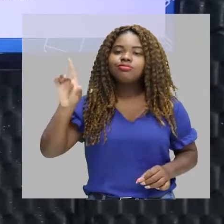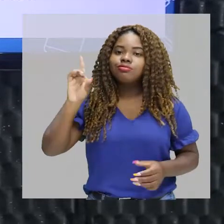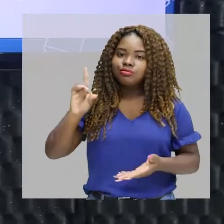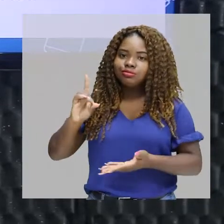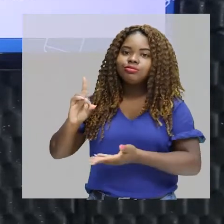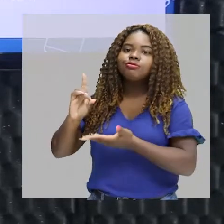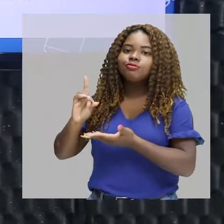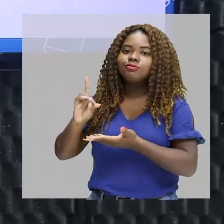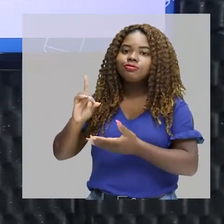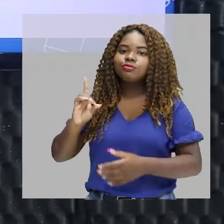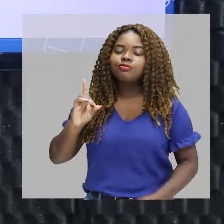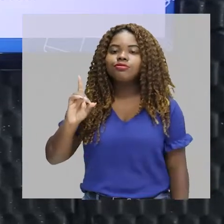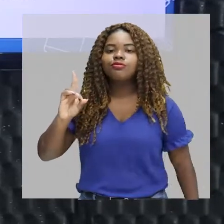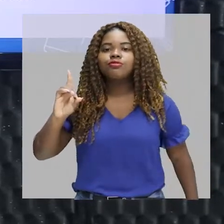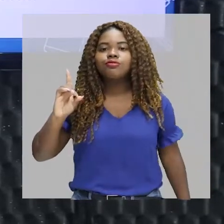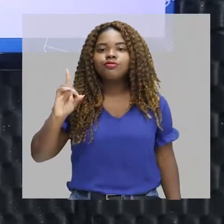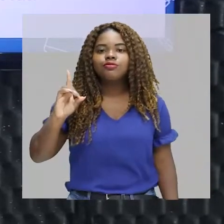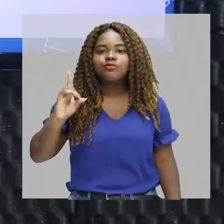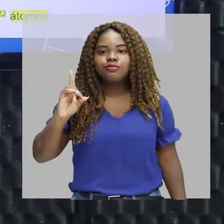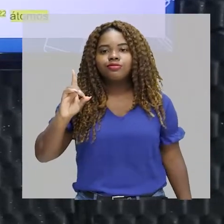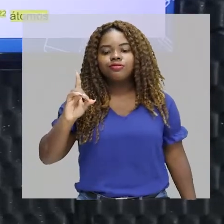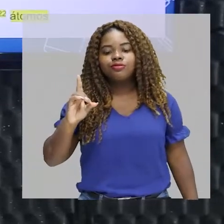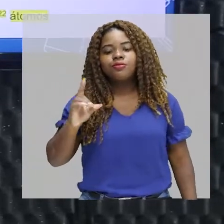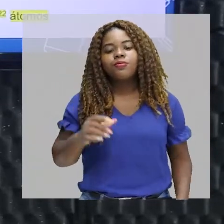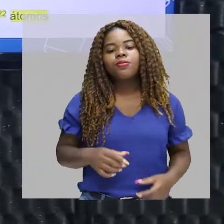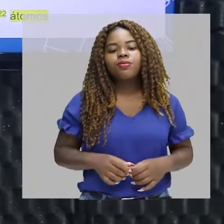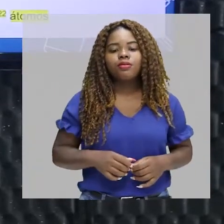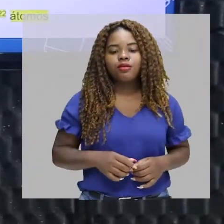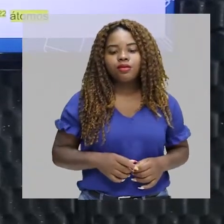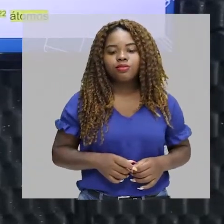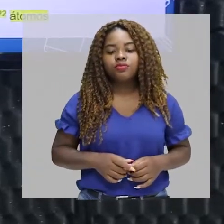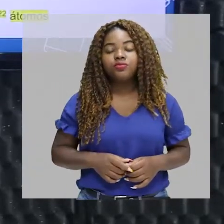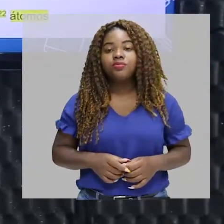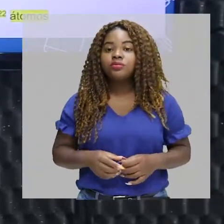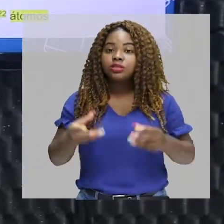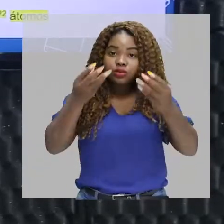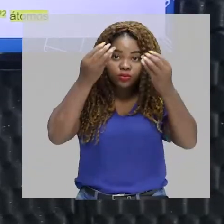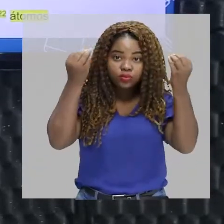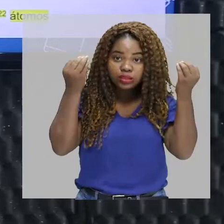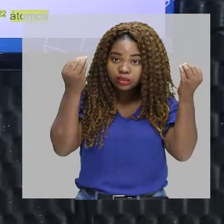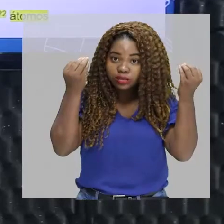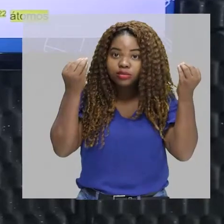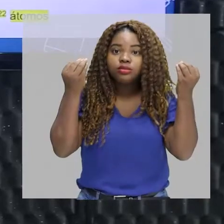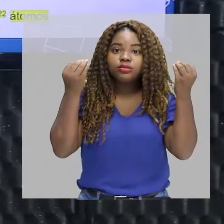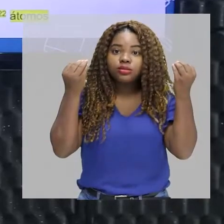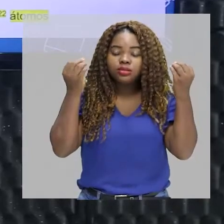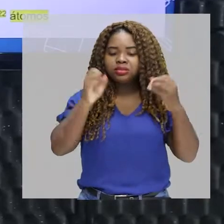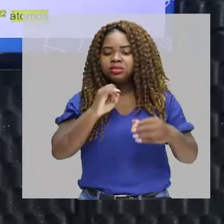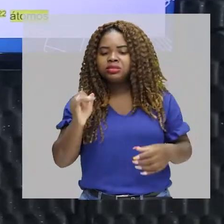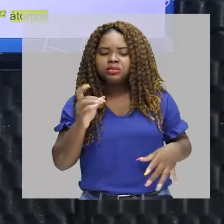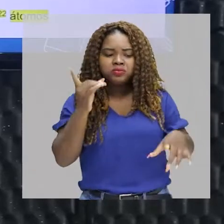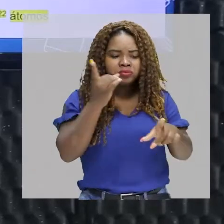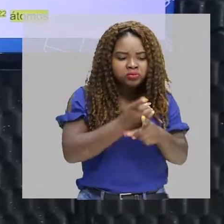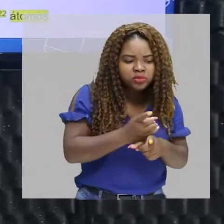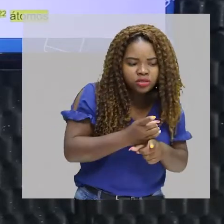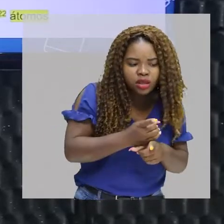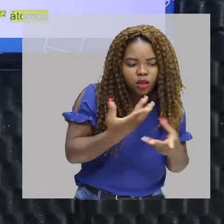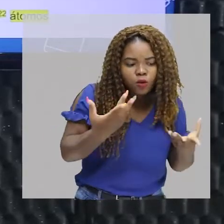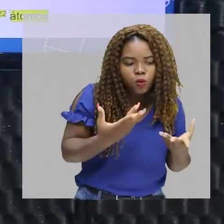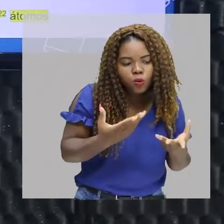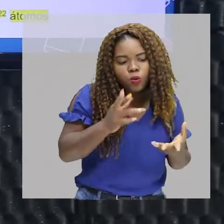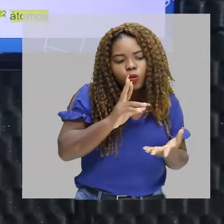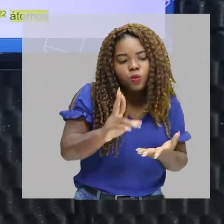letra D. Show de bola? Então, não se desespere se você chegou ao fim, né,